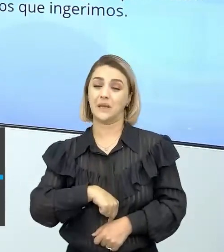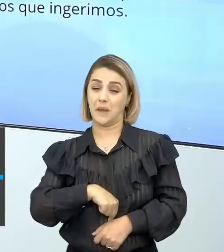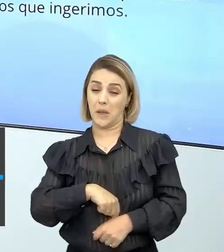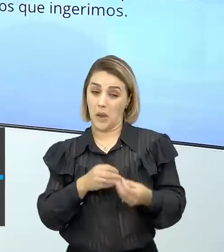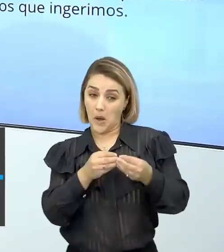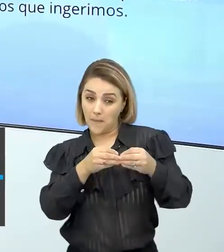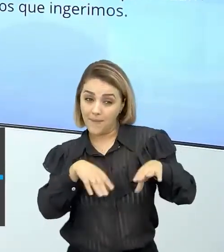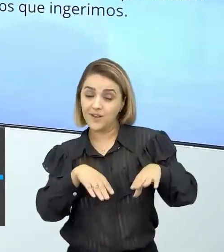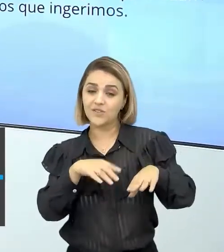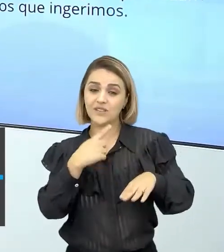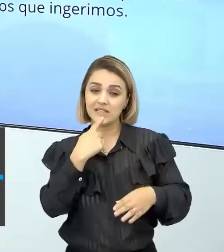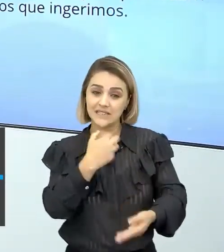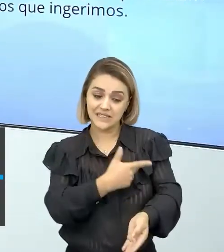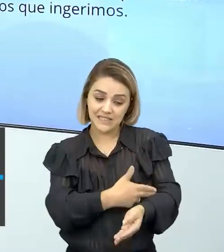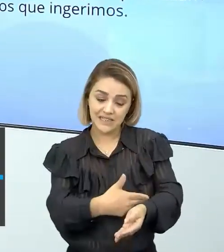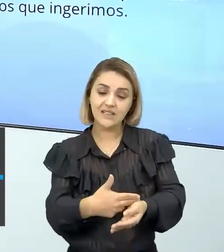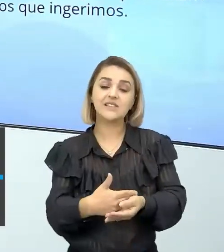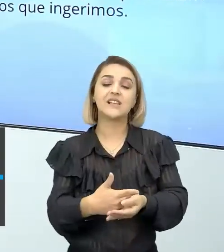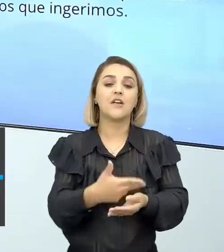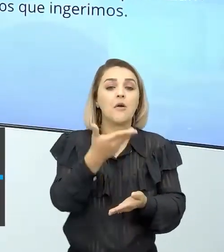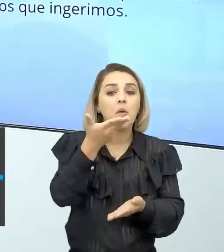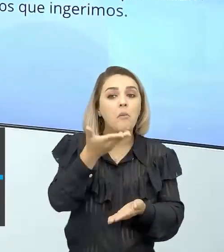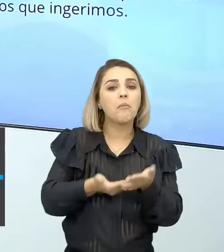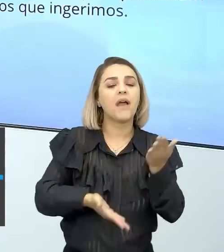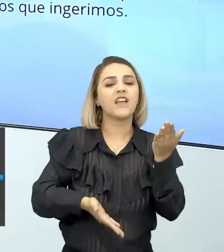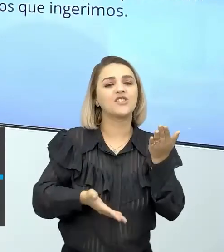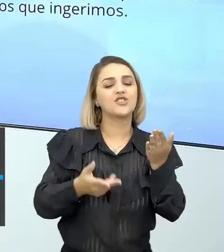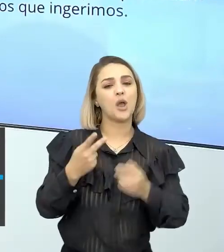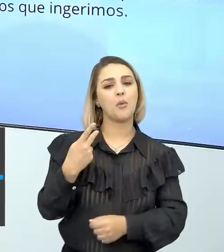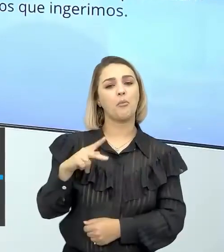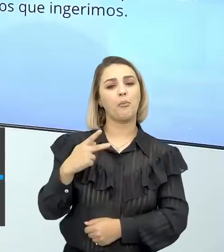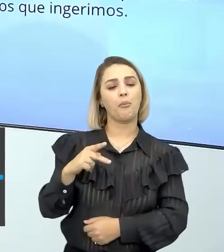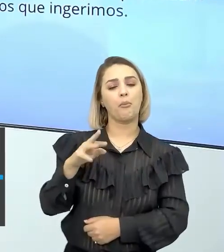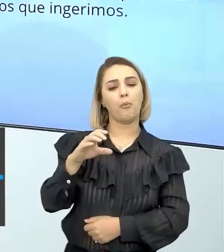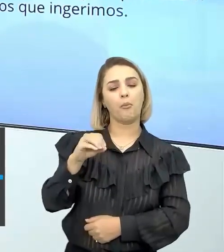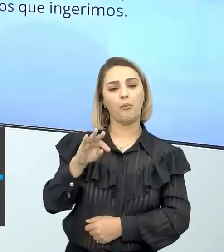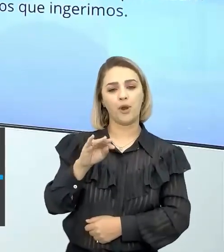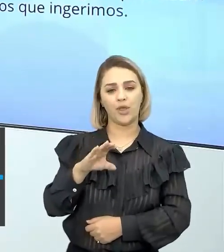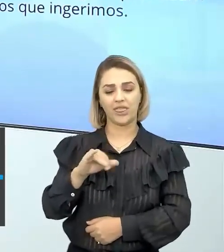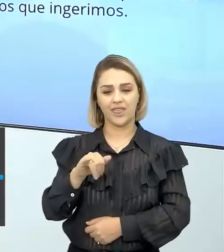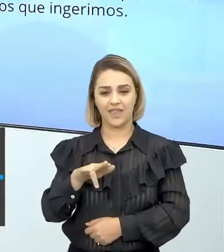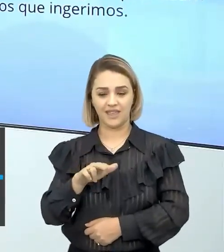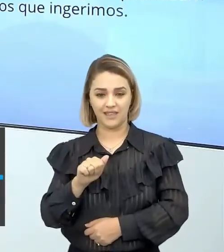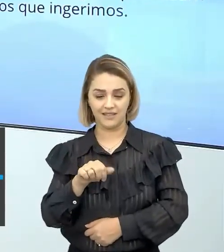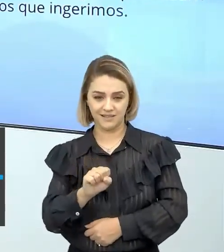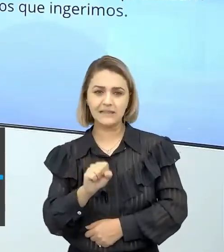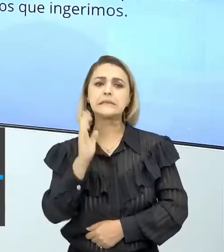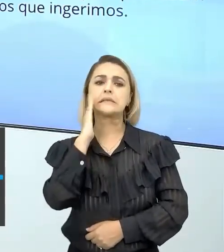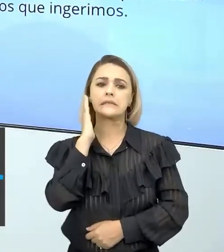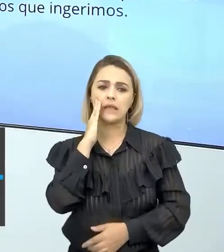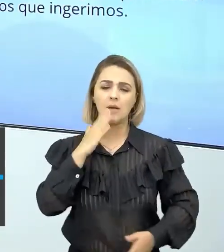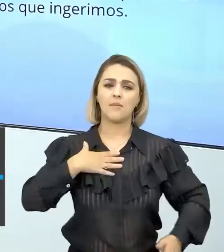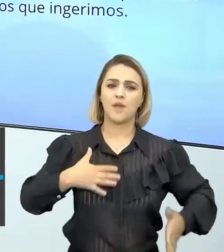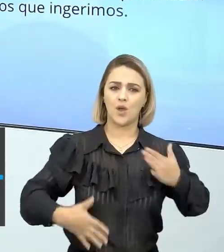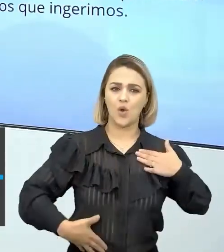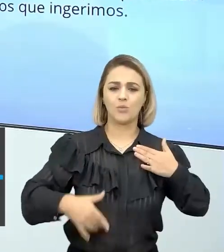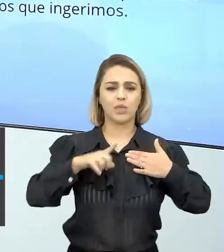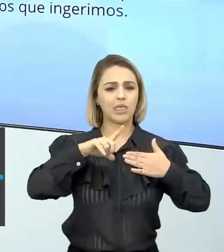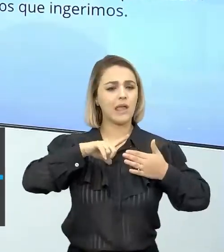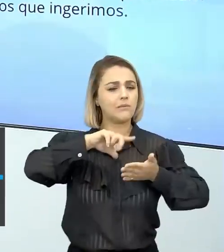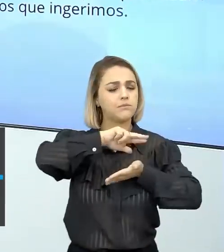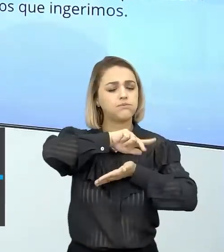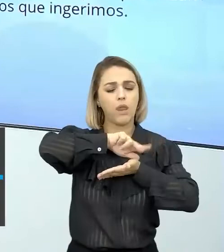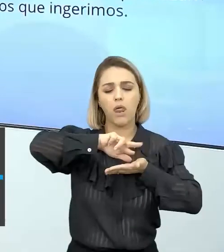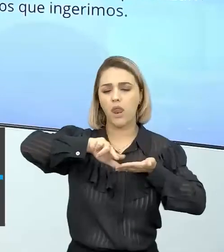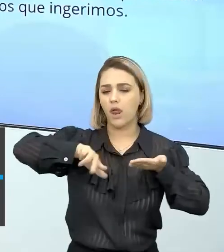a desnaturação proteica. Nós sabemos que o nosso corpo ele é formado por diversas proteínas e elas irão então perder